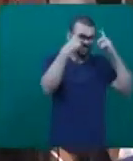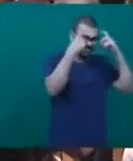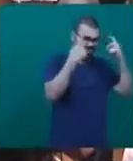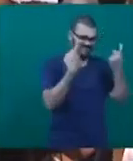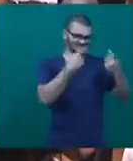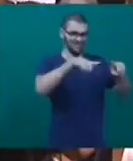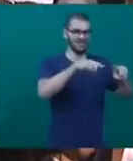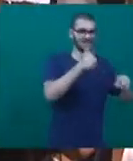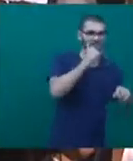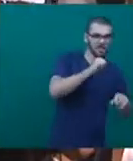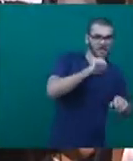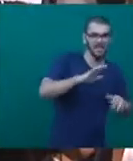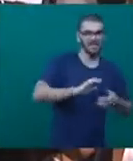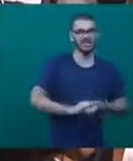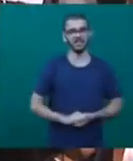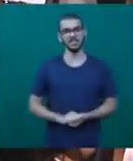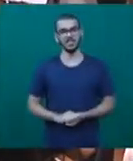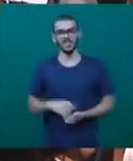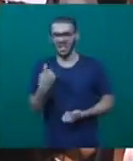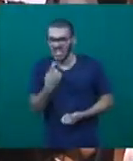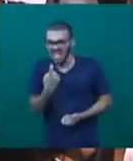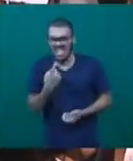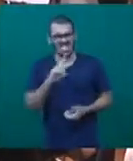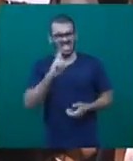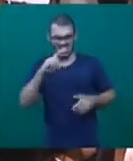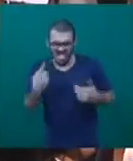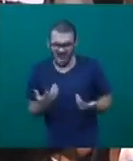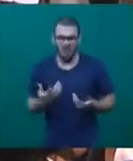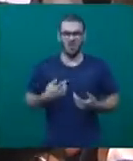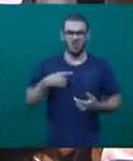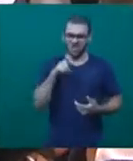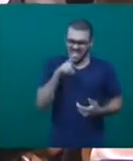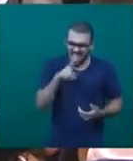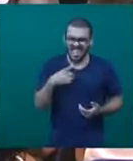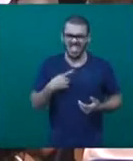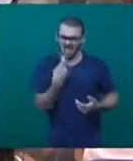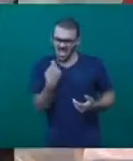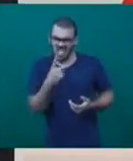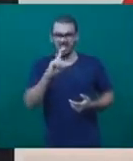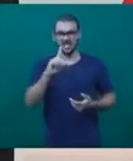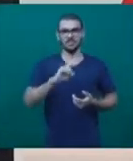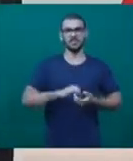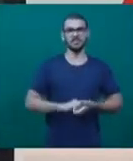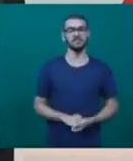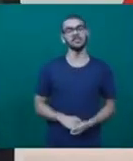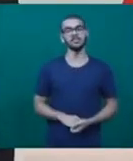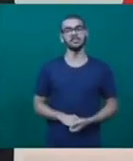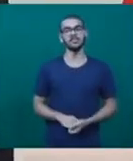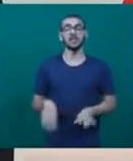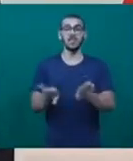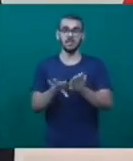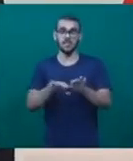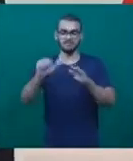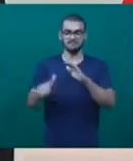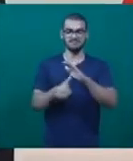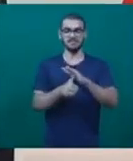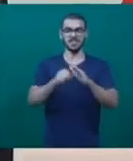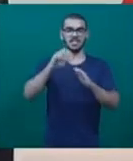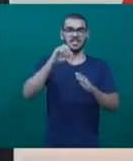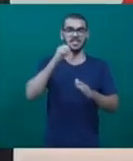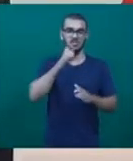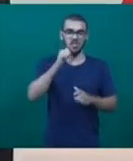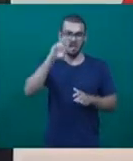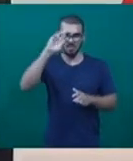Não estão sozinhas. Vocês, veteranas, não estão sozinhas. A pró-reitora de assistência estudantil,